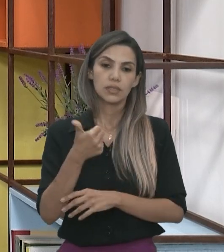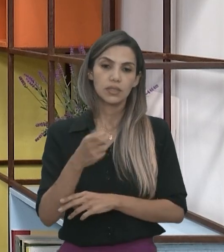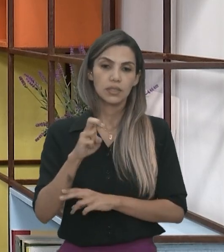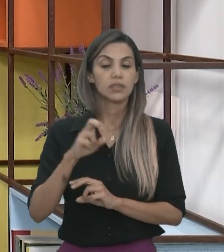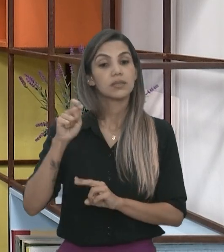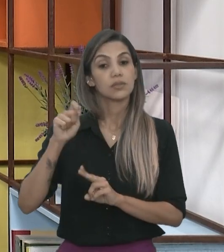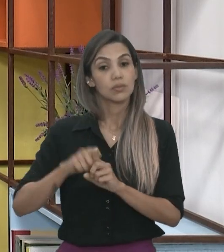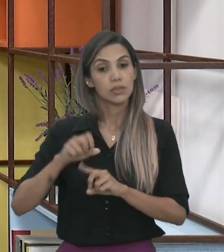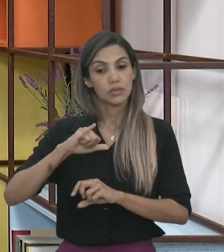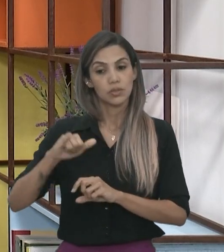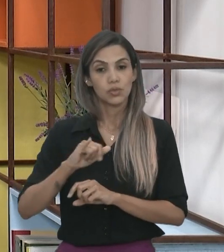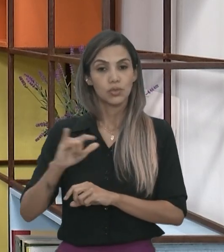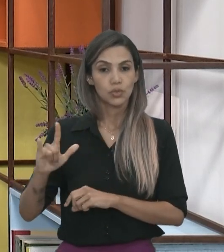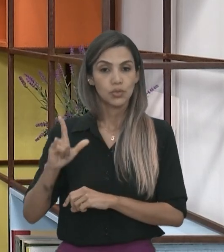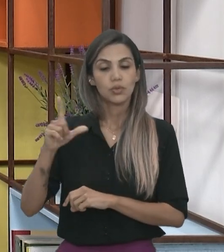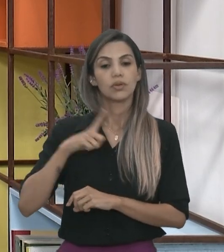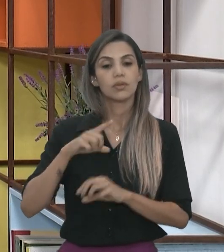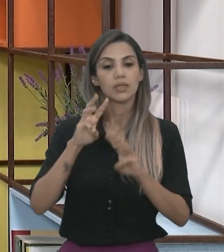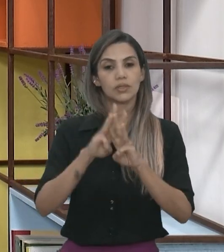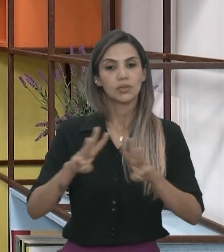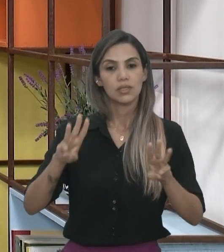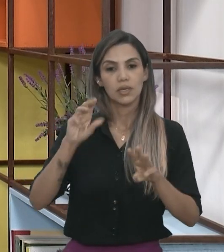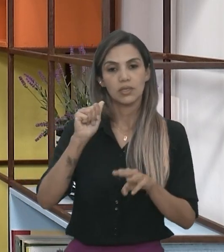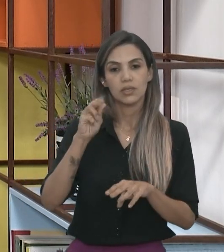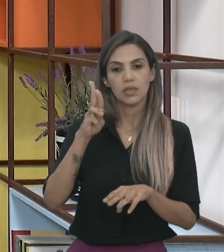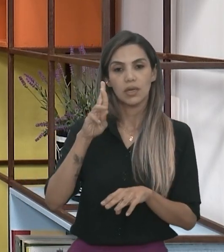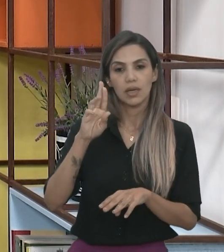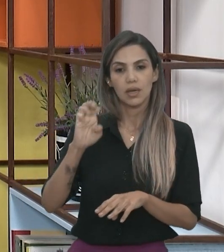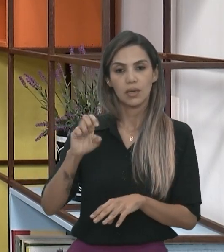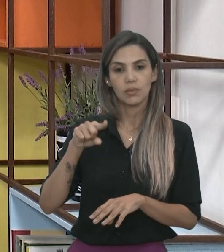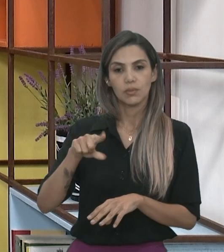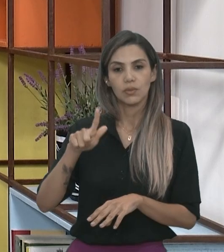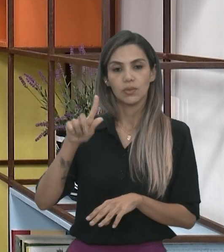mês que vem no site